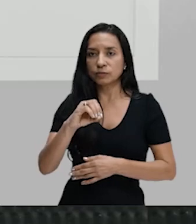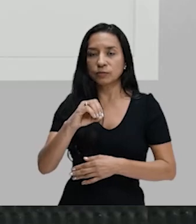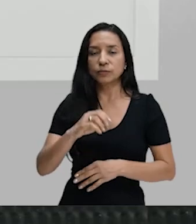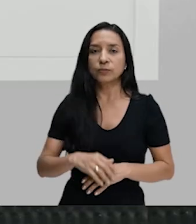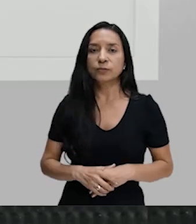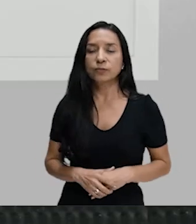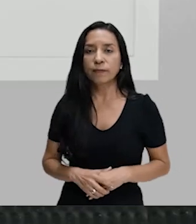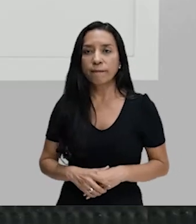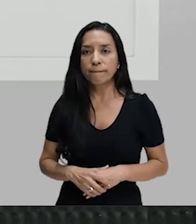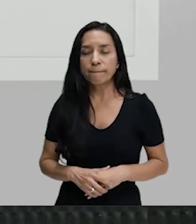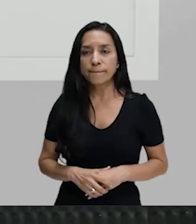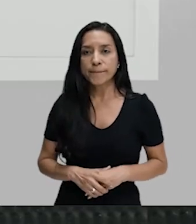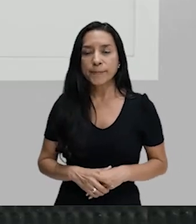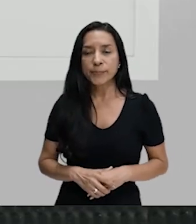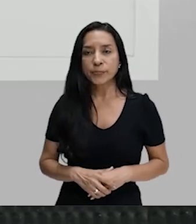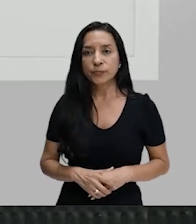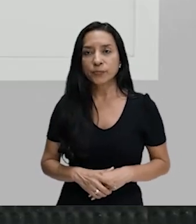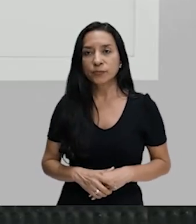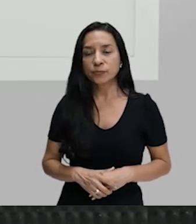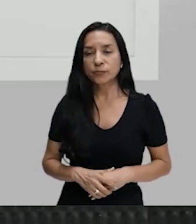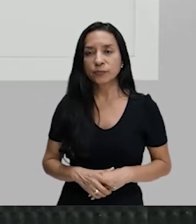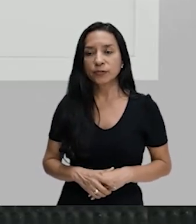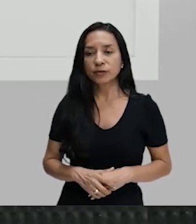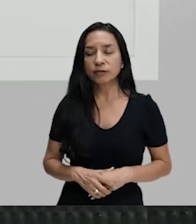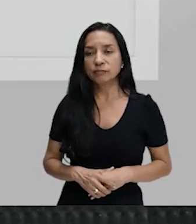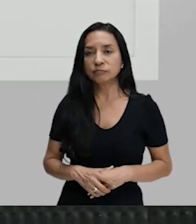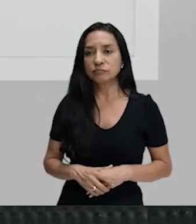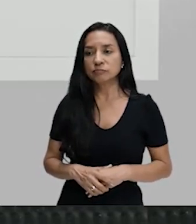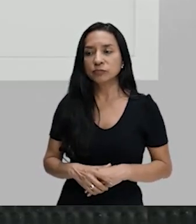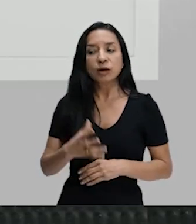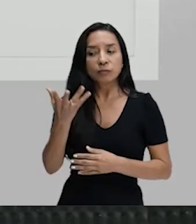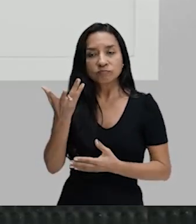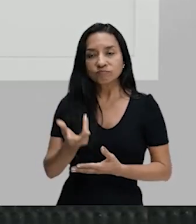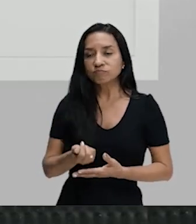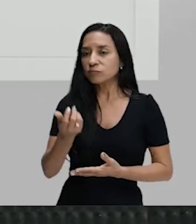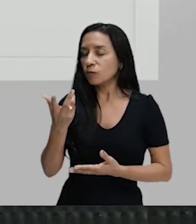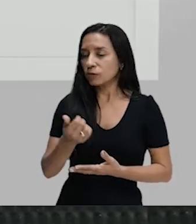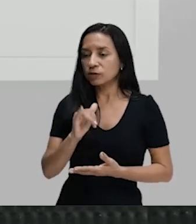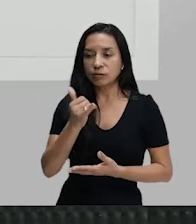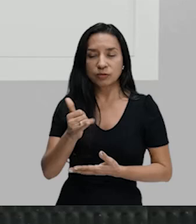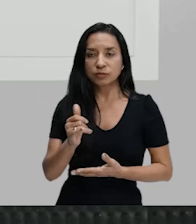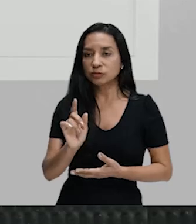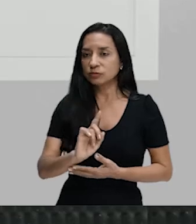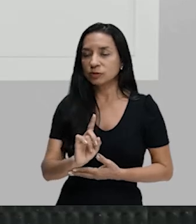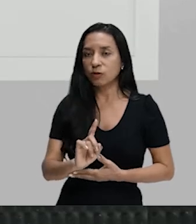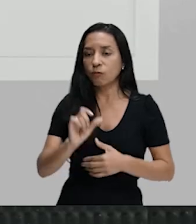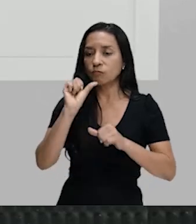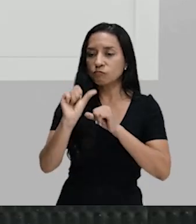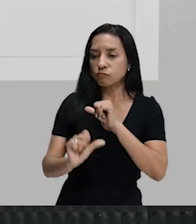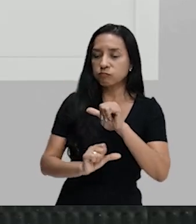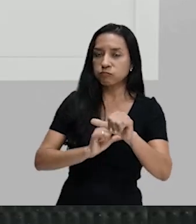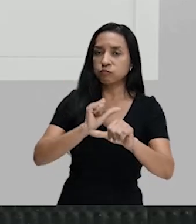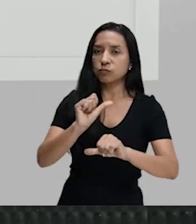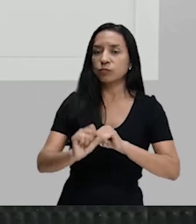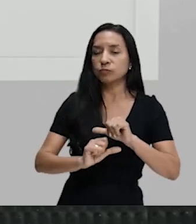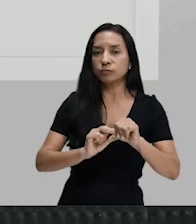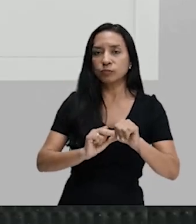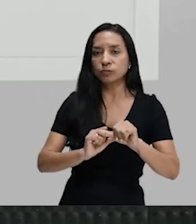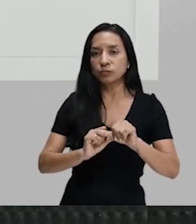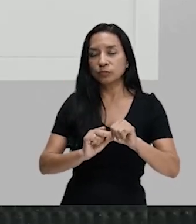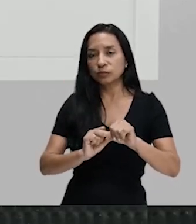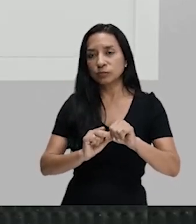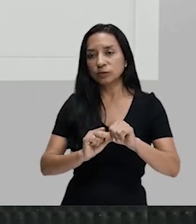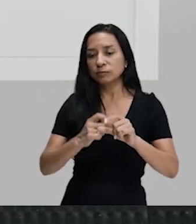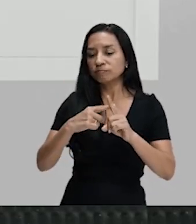Certo? A quantidade de calor é igual a zero. Então ele não recebe energia em forma de calor. Ele vai mudar a